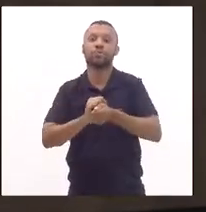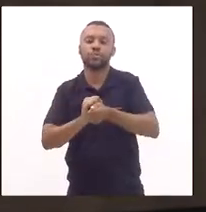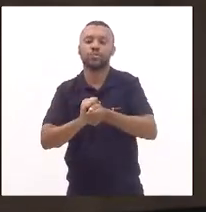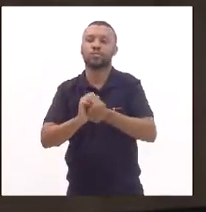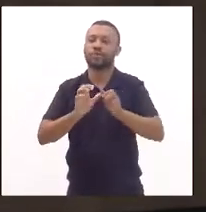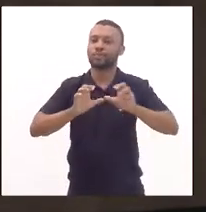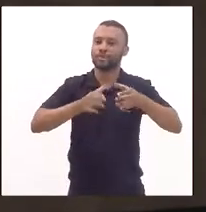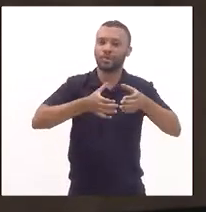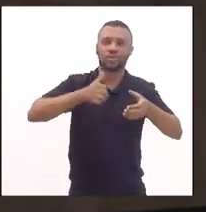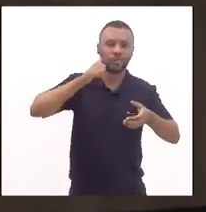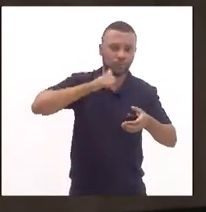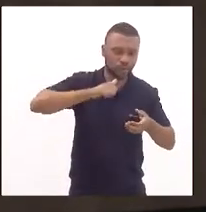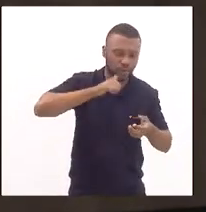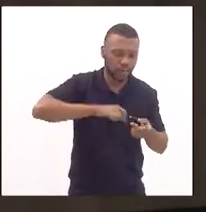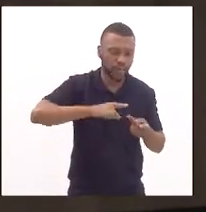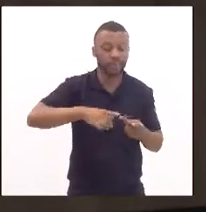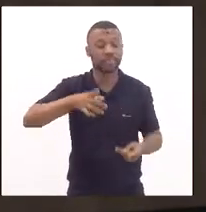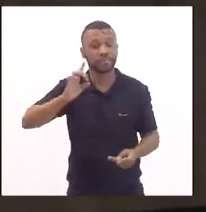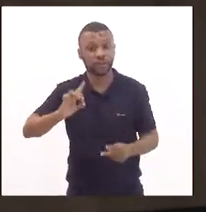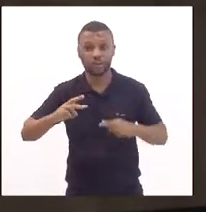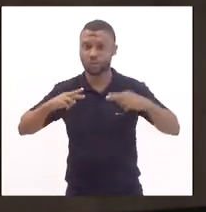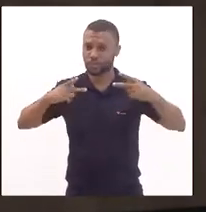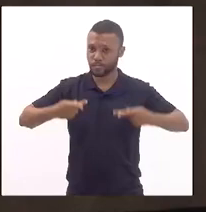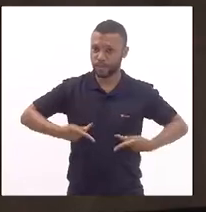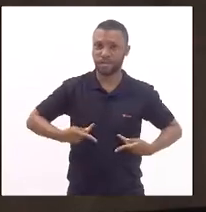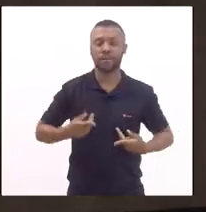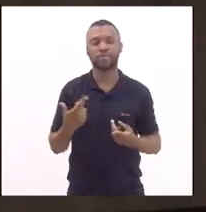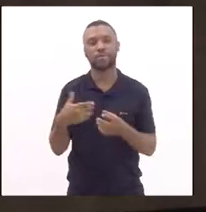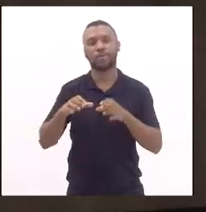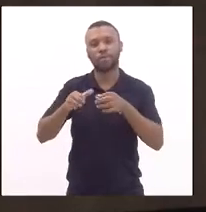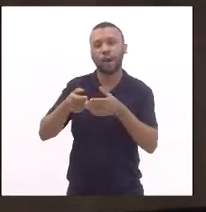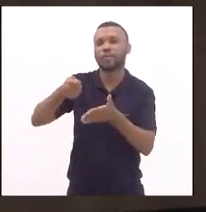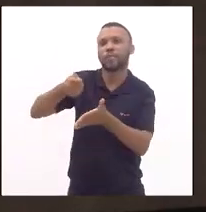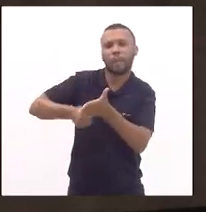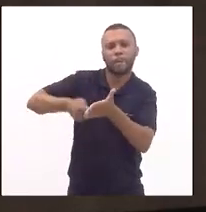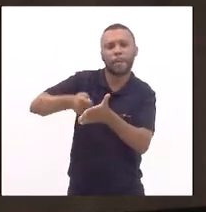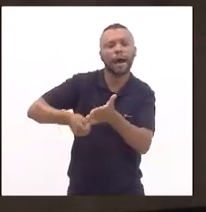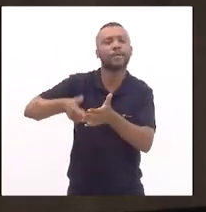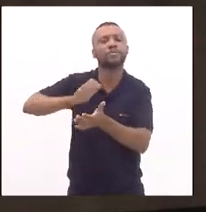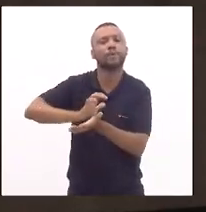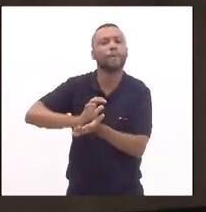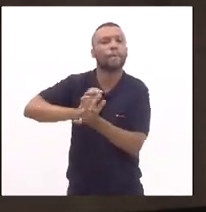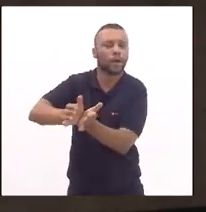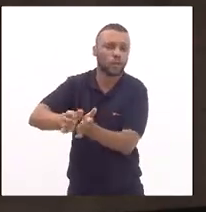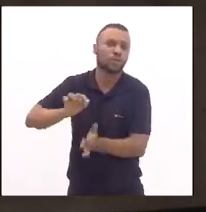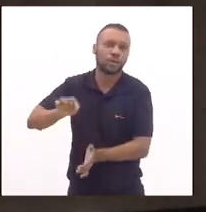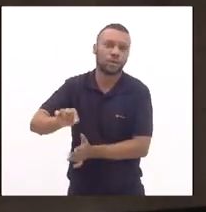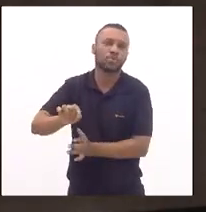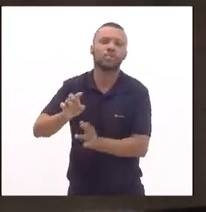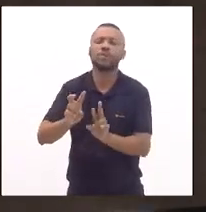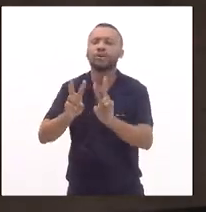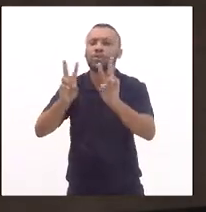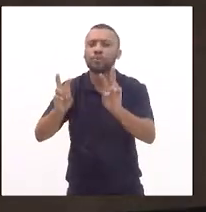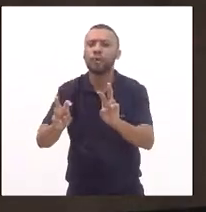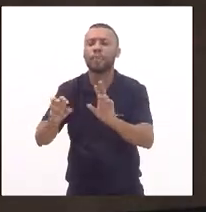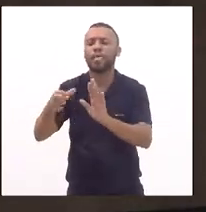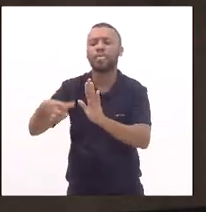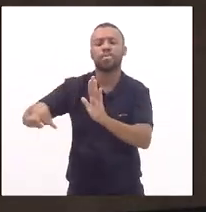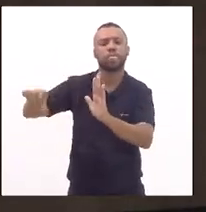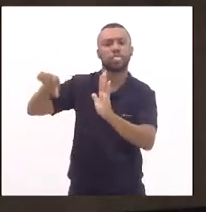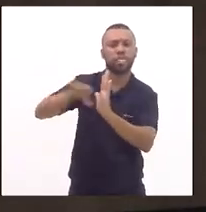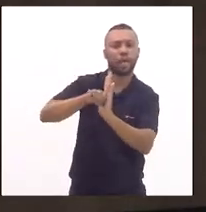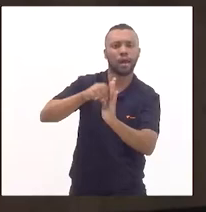Mulheres, com a Comissão de Direitos Humanos, com a Comissão de Combate às Discriminações, em relação à